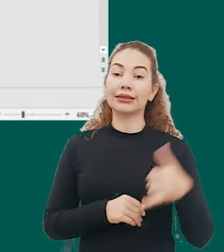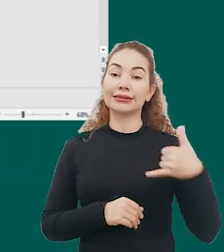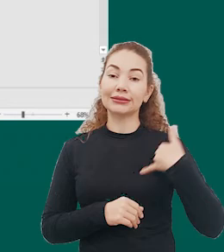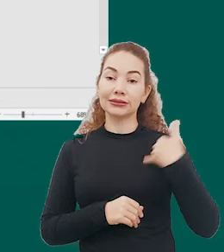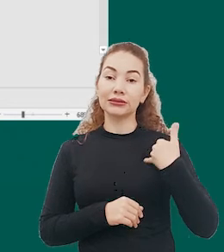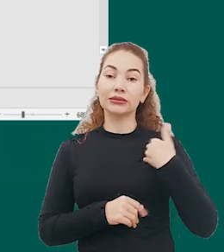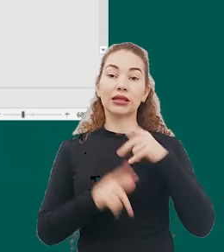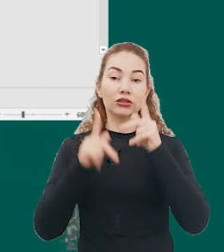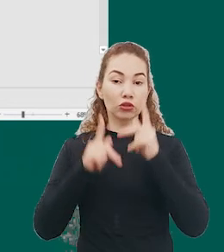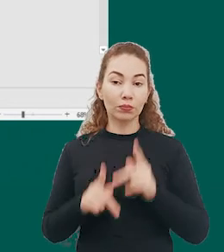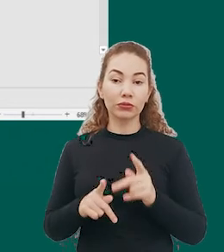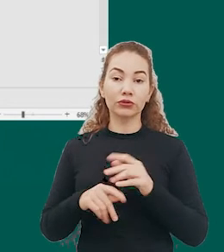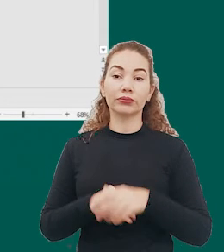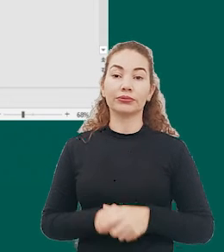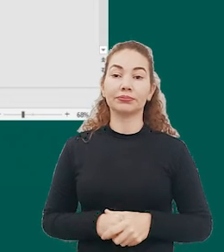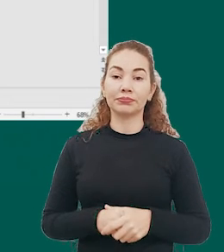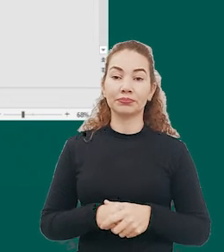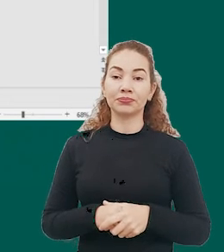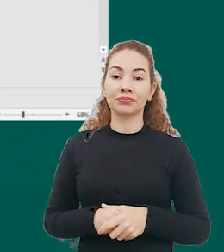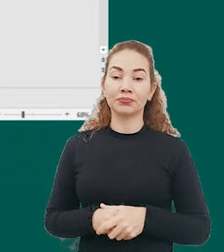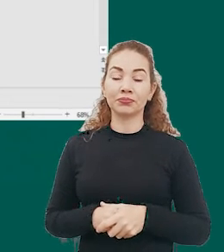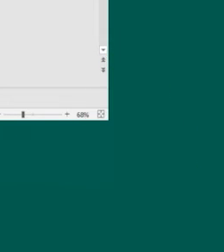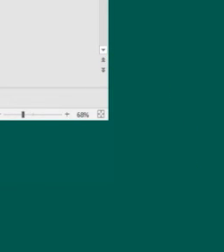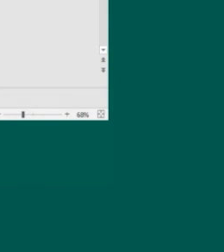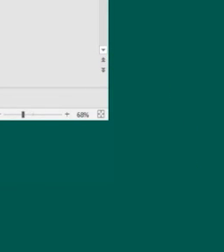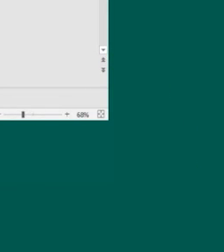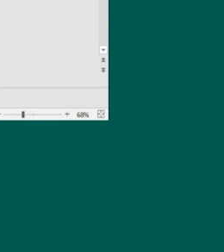do contribuinte.